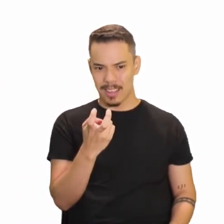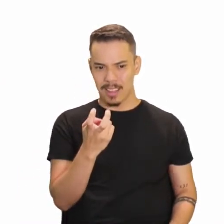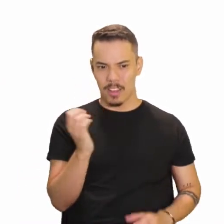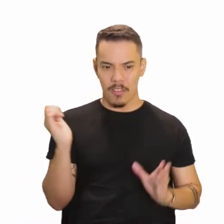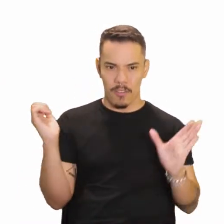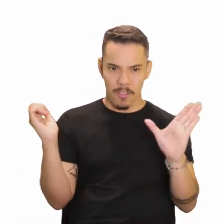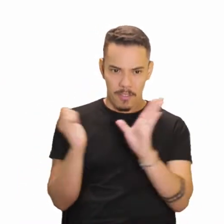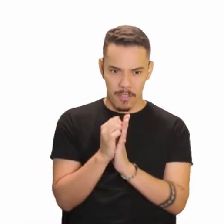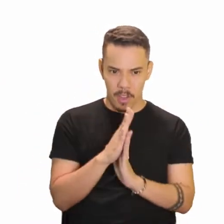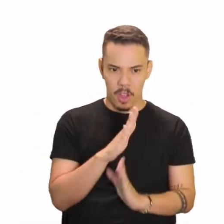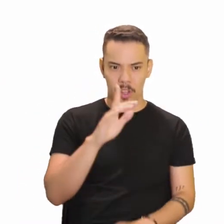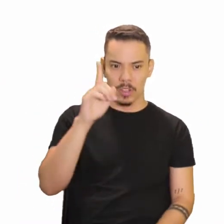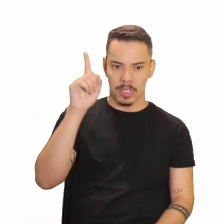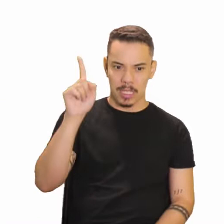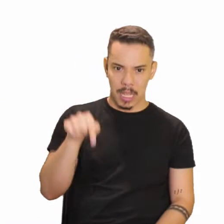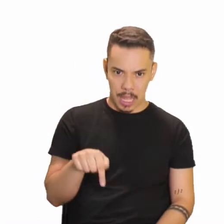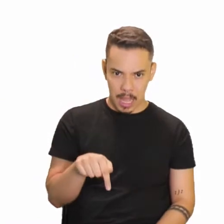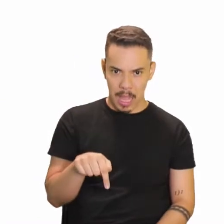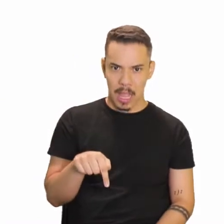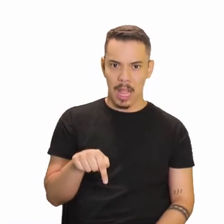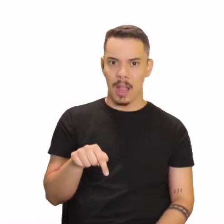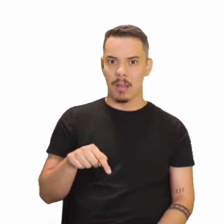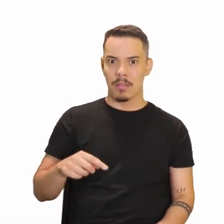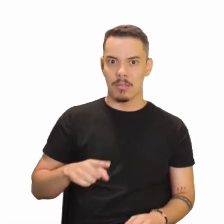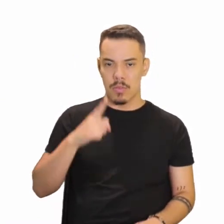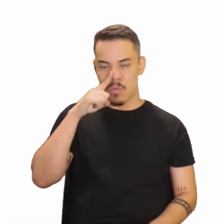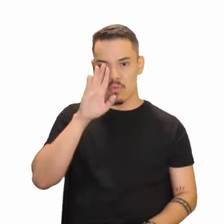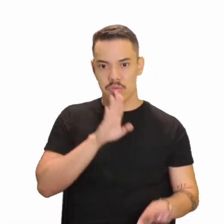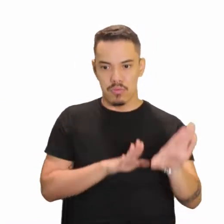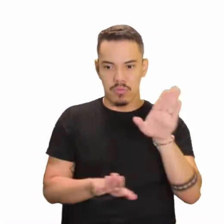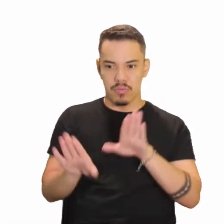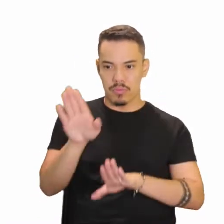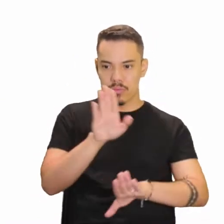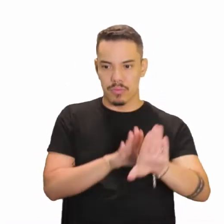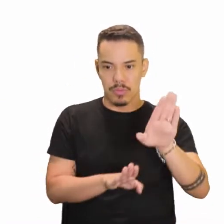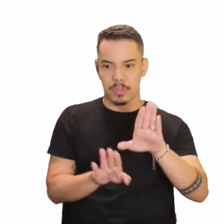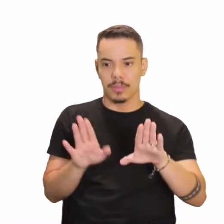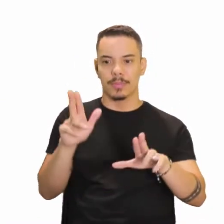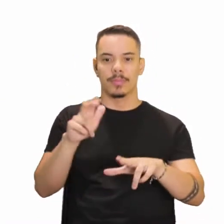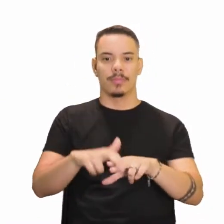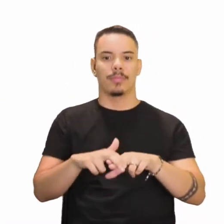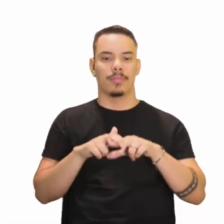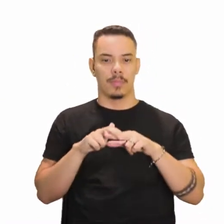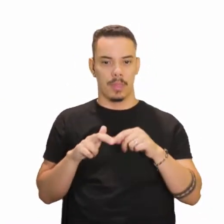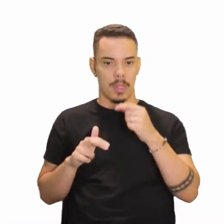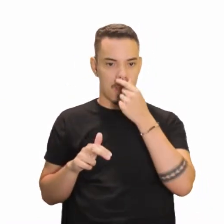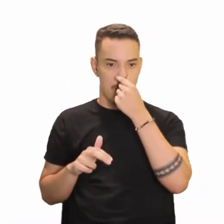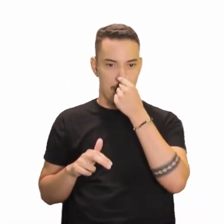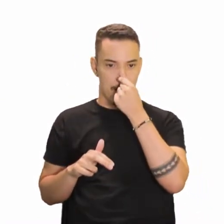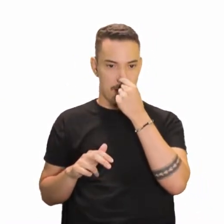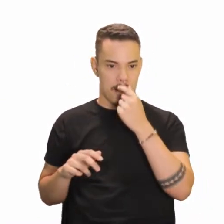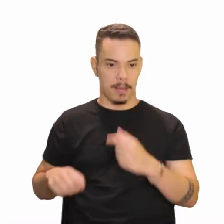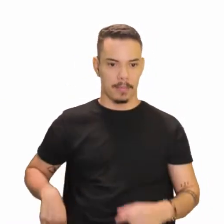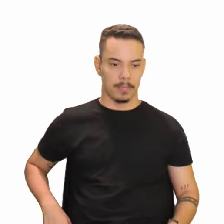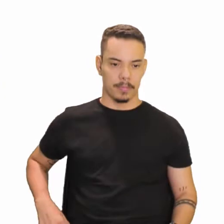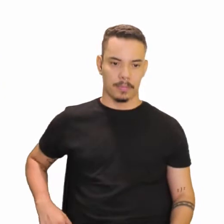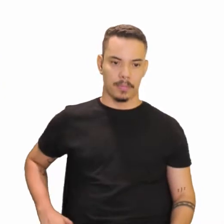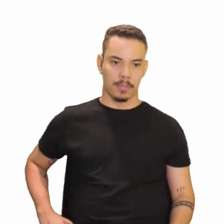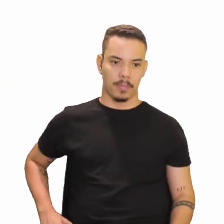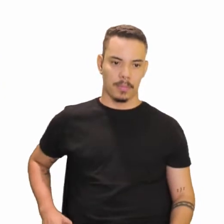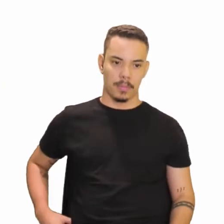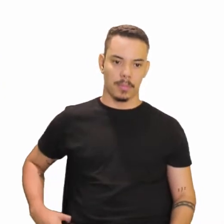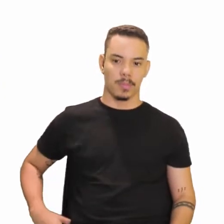foge que é uma cilada então aqui ó nós temos o quê